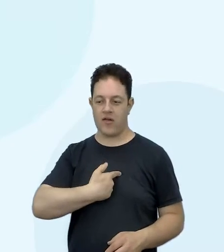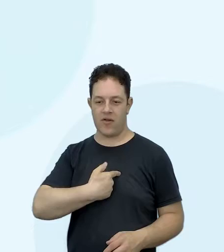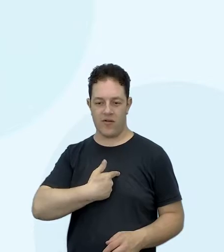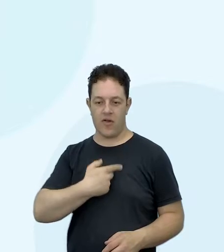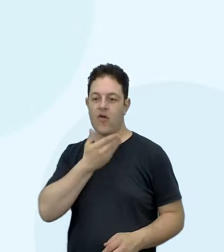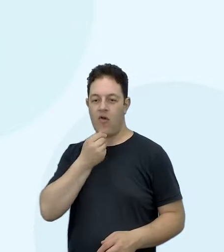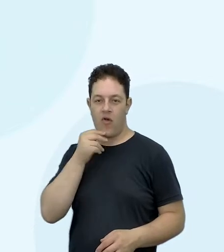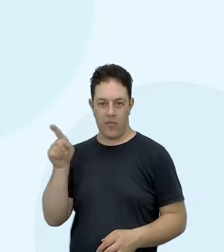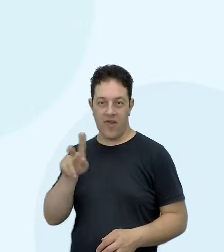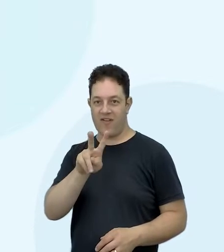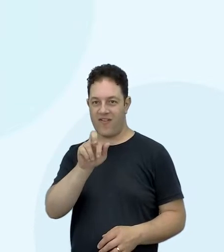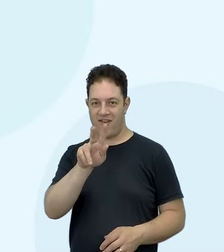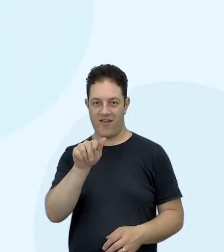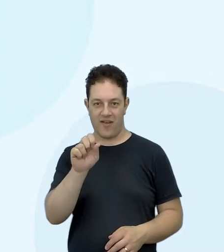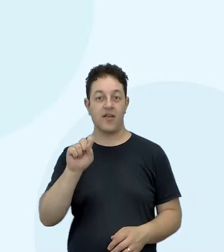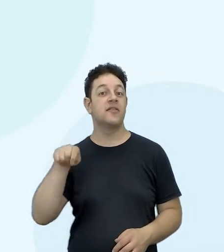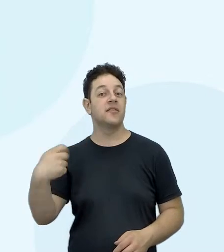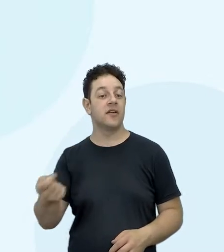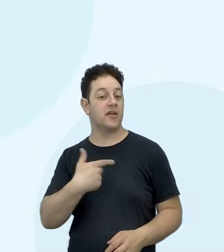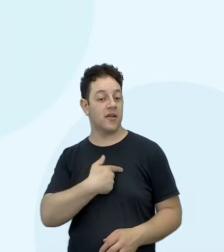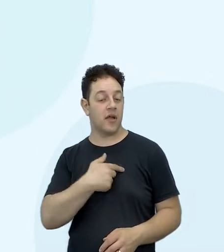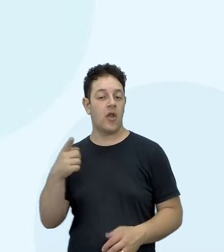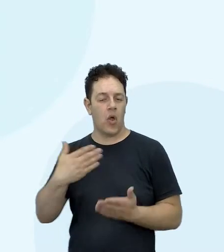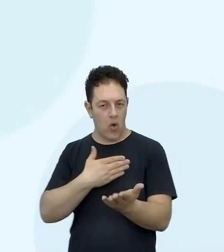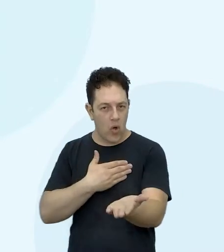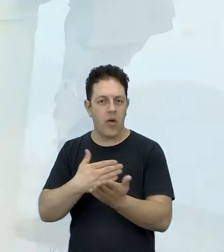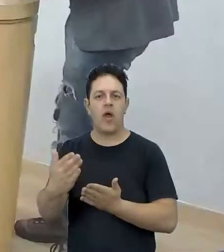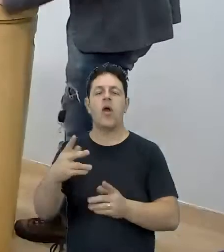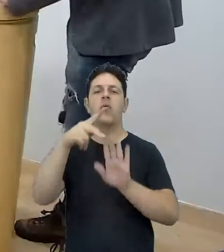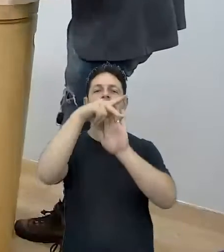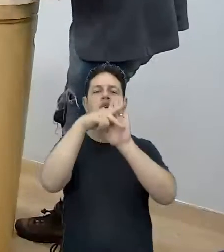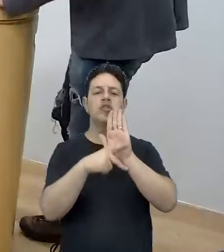nacionalista. Eu vou provocar a professora de novo!